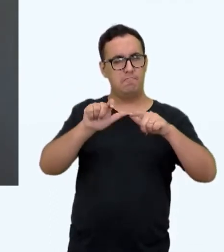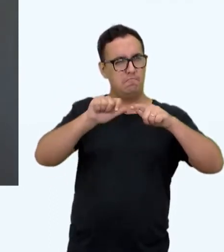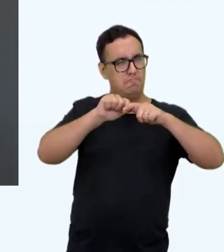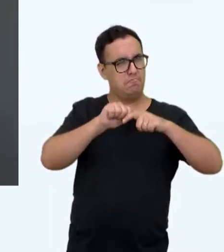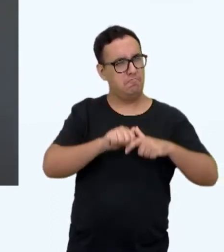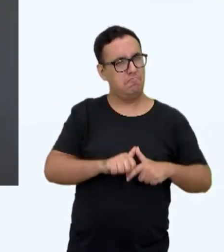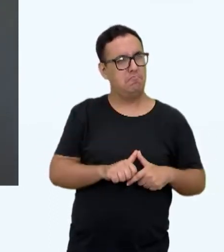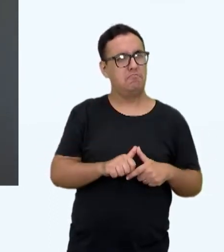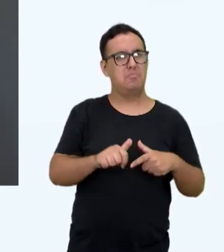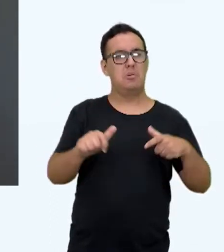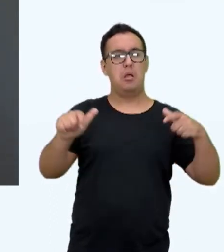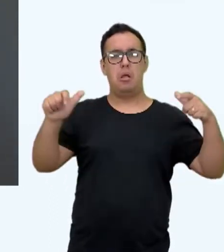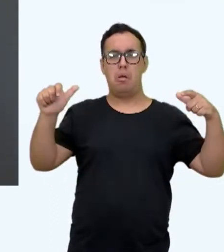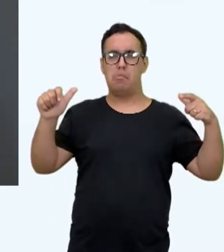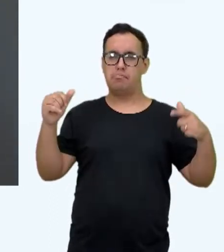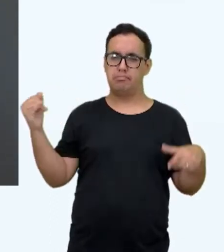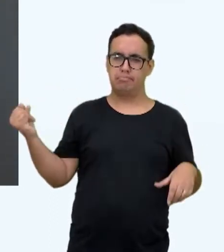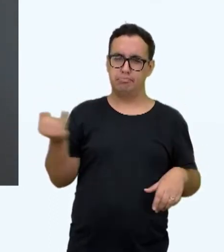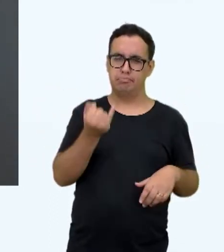riqueza de